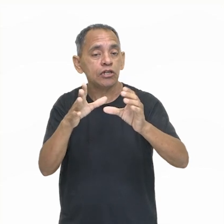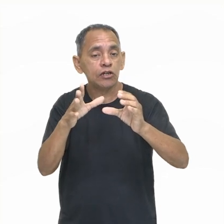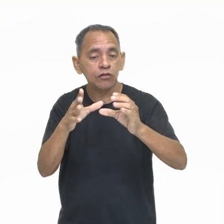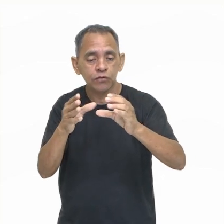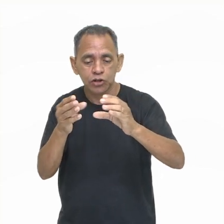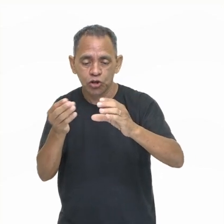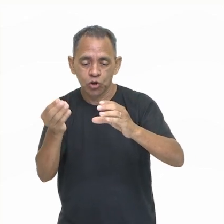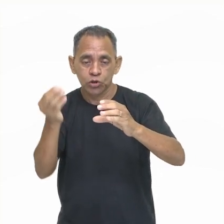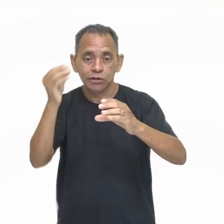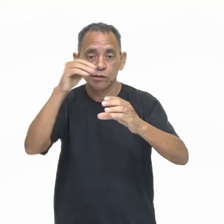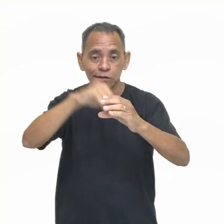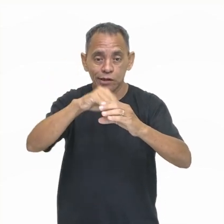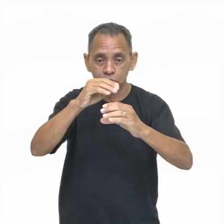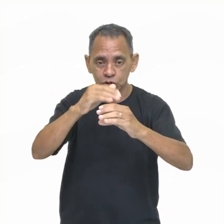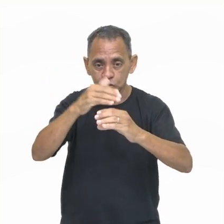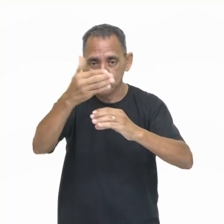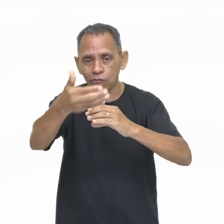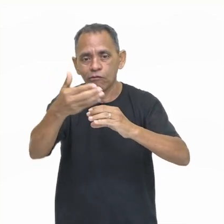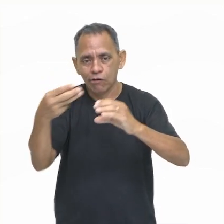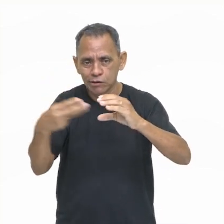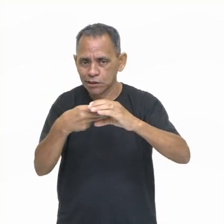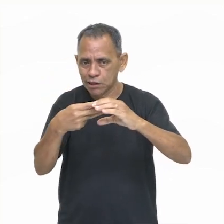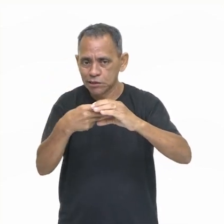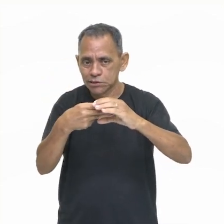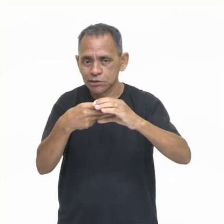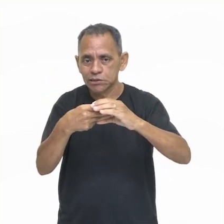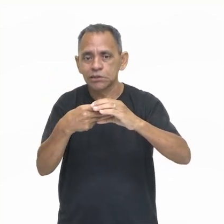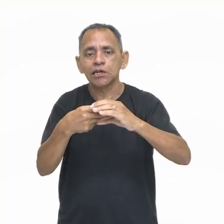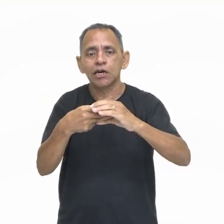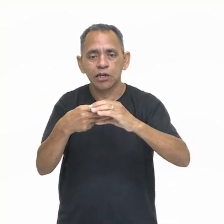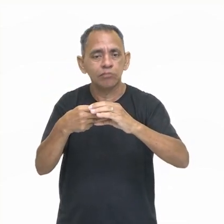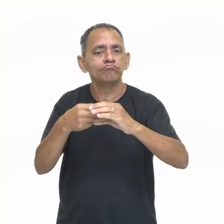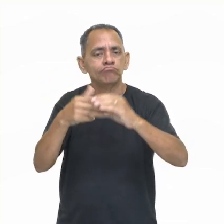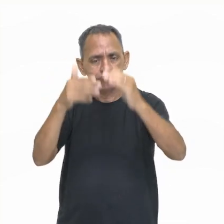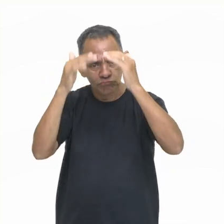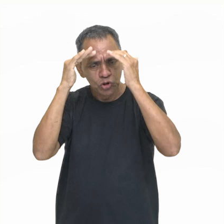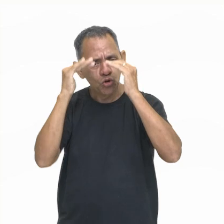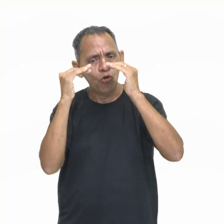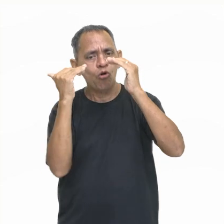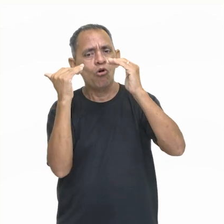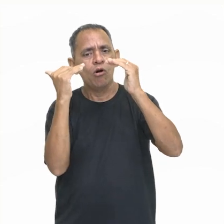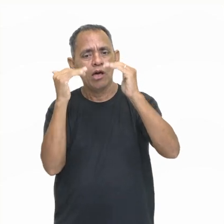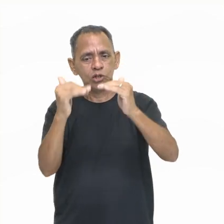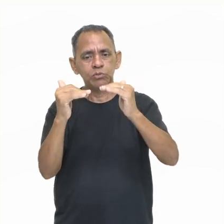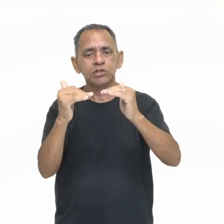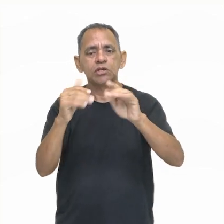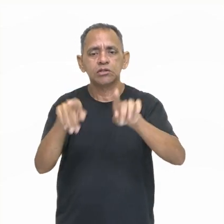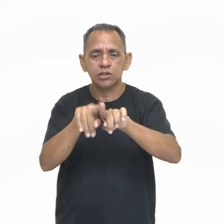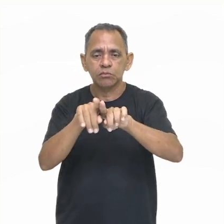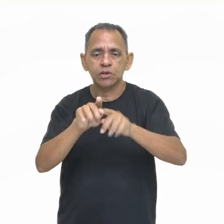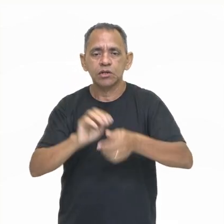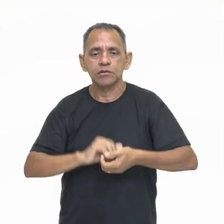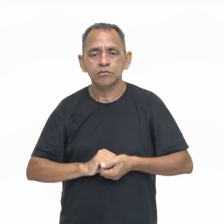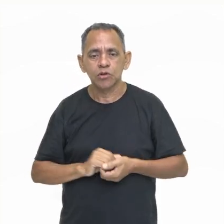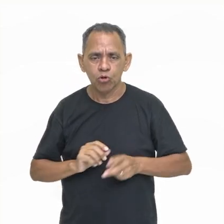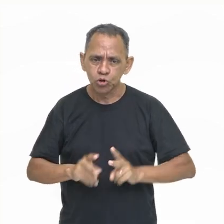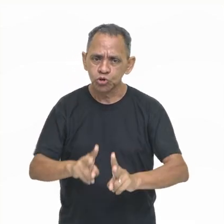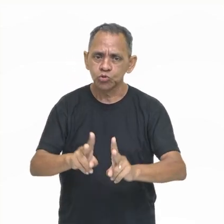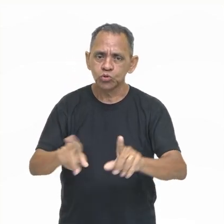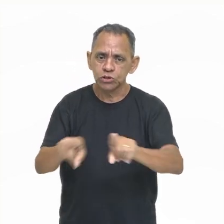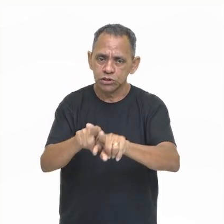meio interno de dentro da célula sejam mantidas, certo? Então, aí são algumas das